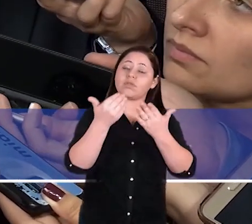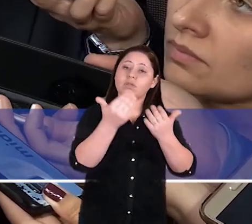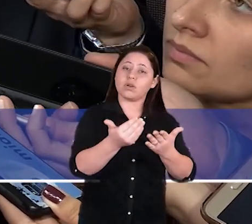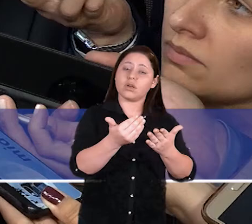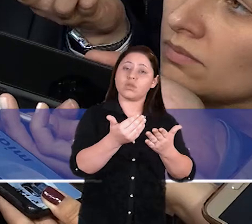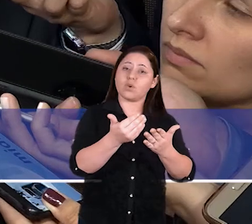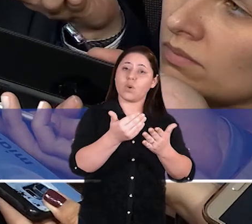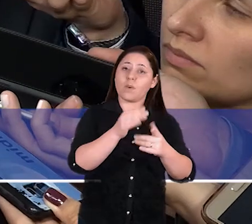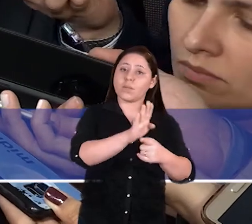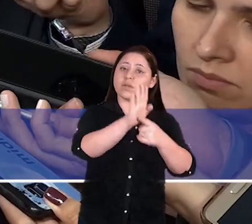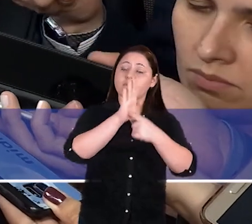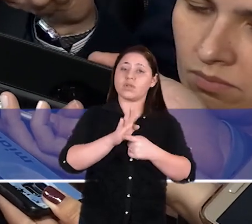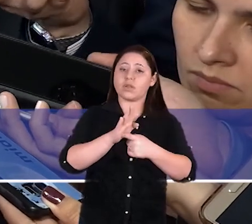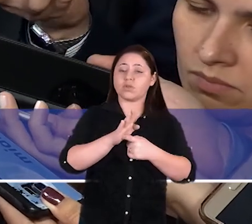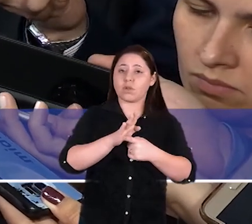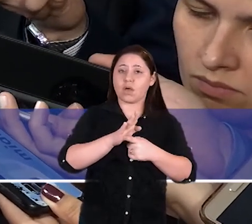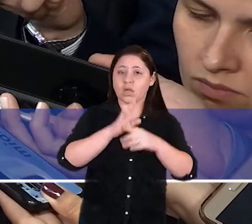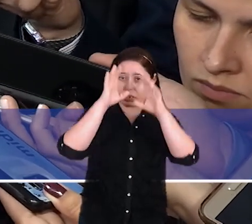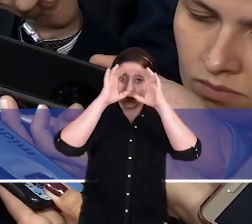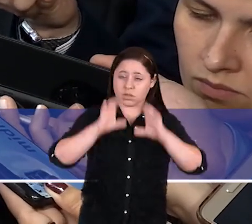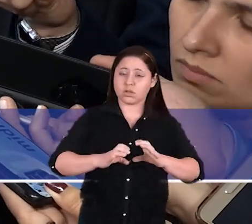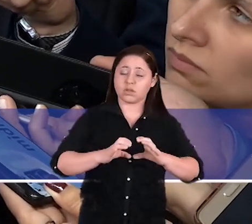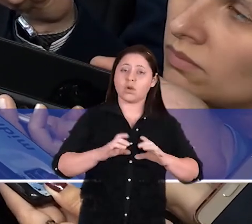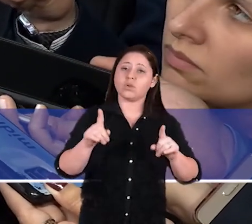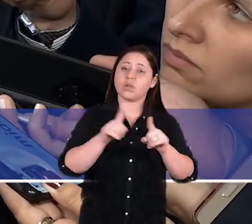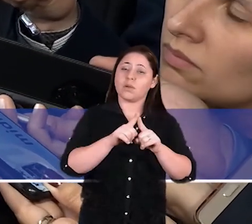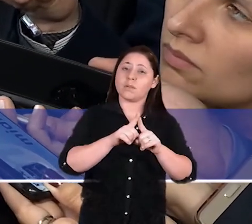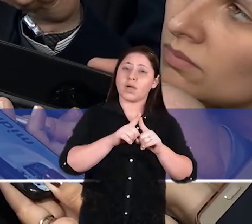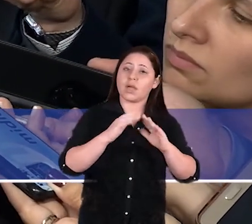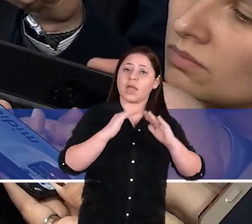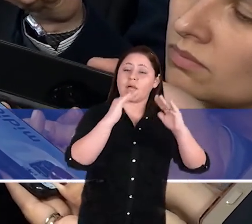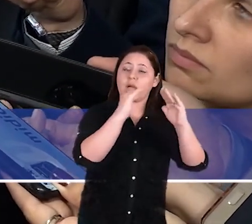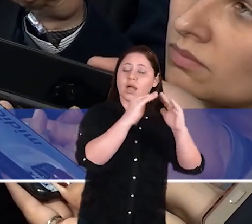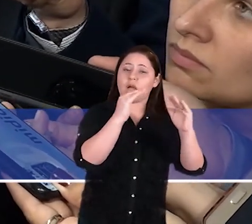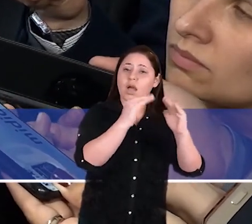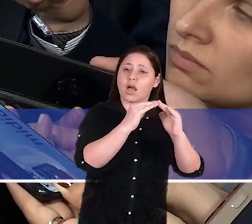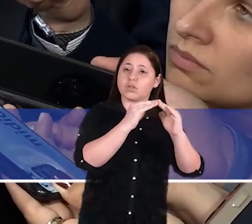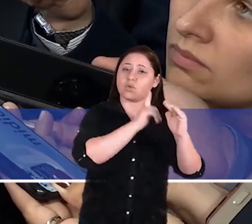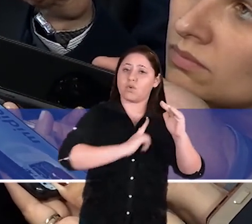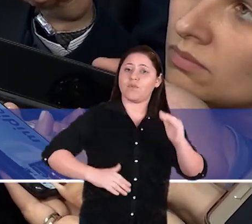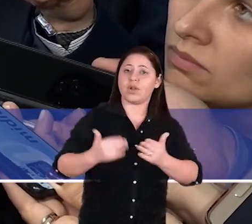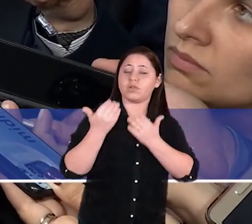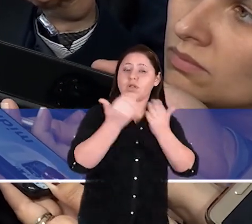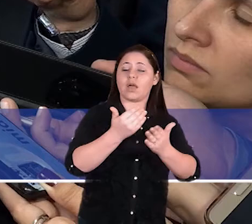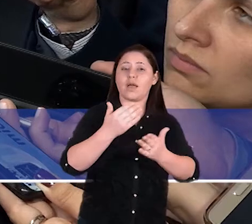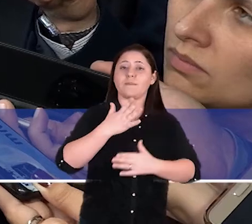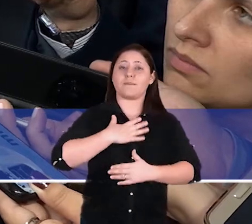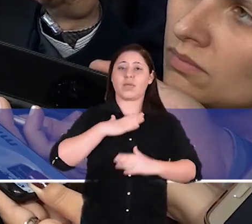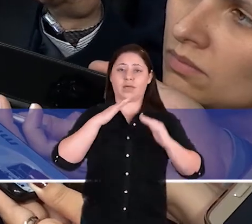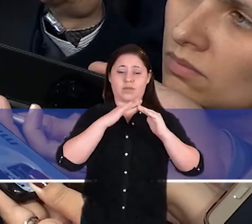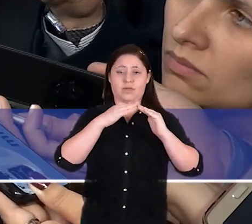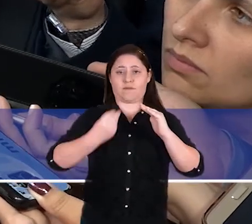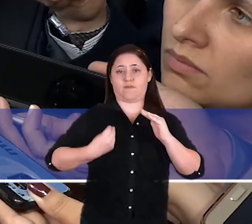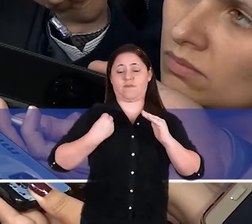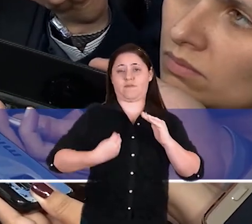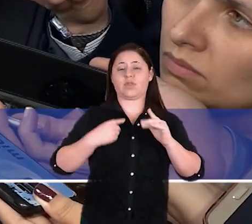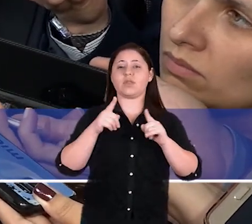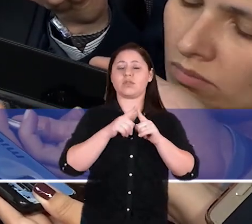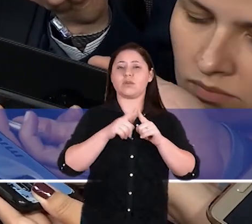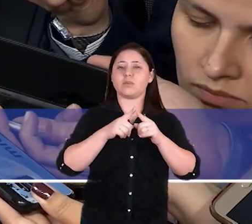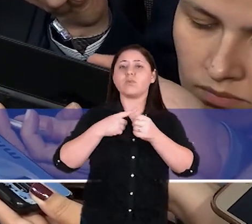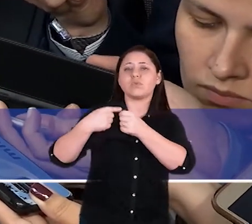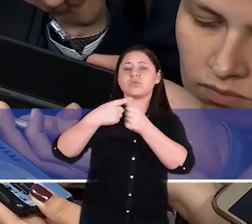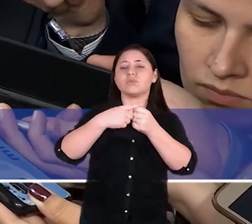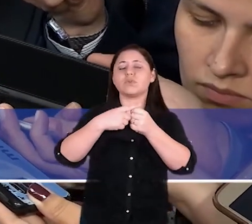também dando o mesmo benefício ao cidadão dos programas habitacionais de cunho social, Minha Casa Minha